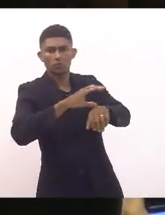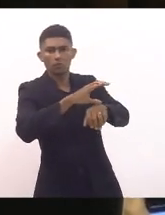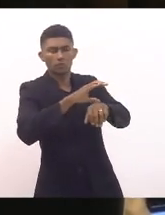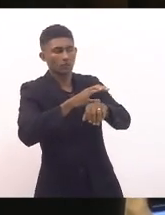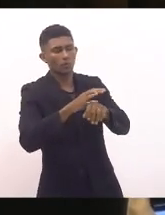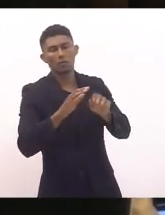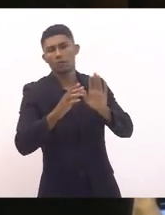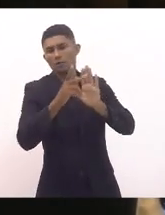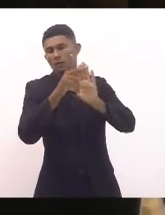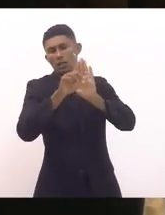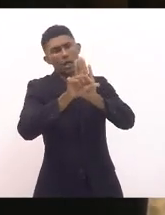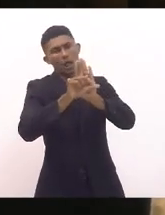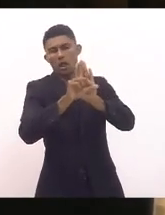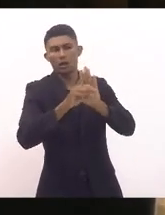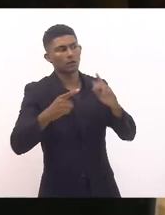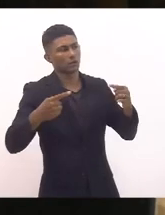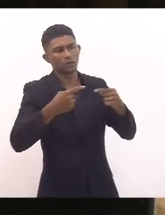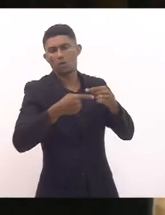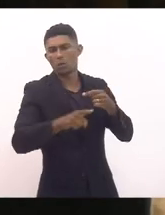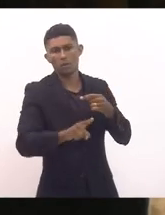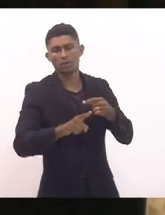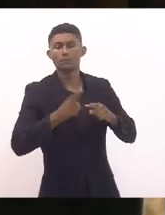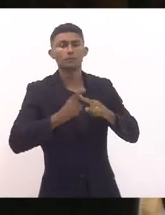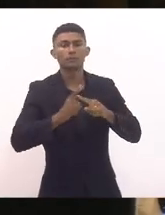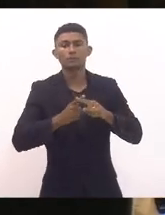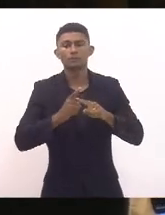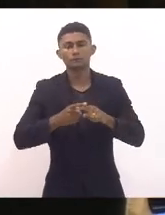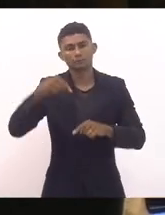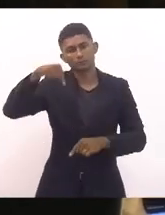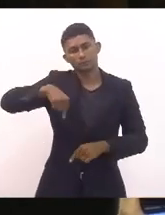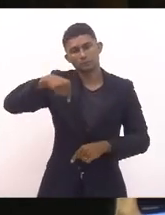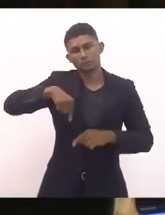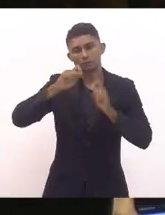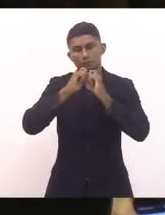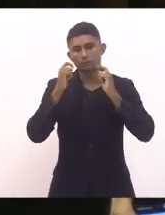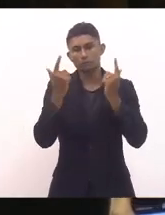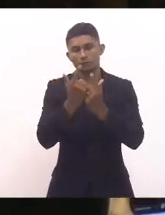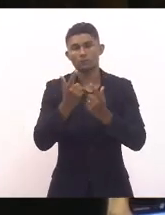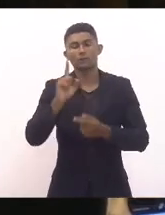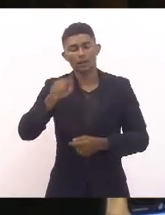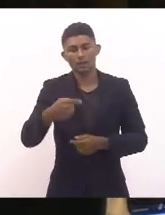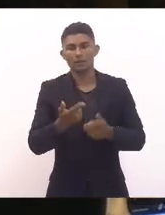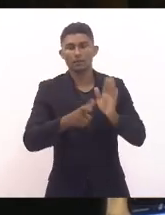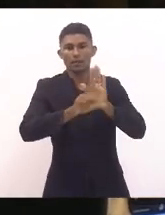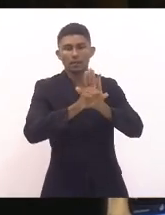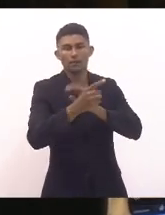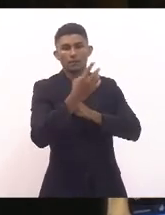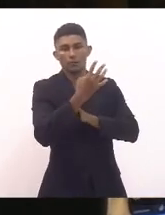inconstitucionalidade da agora lei, porque quando esteve aqui no plenário era a lei